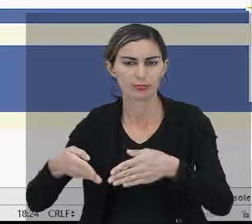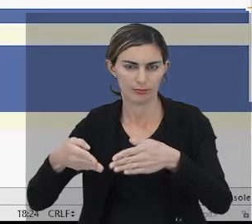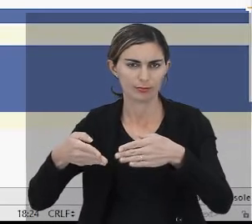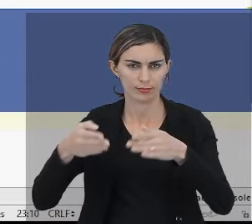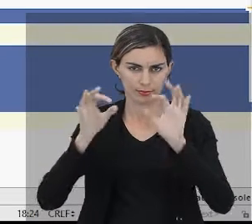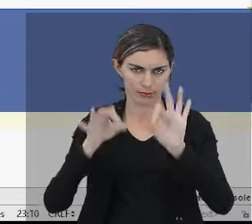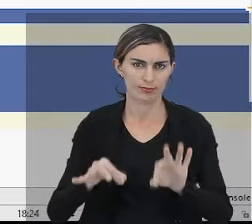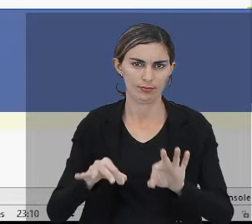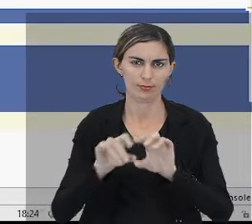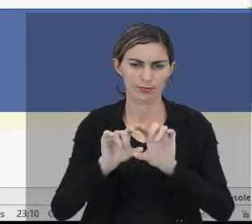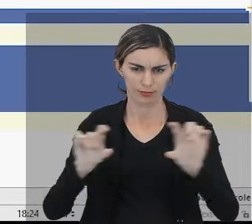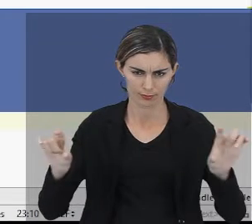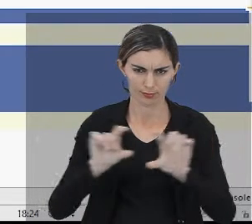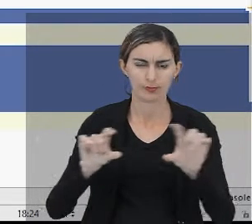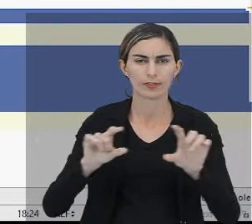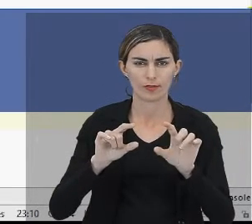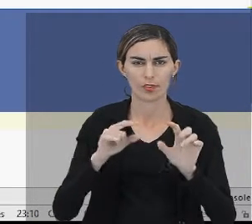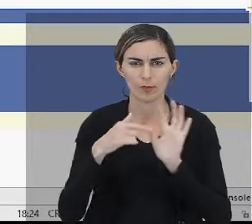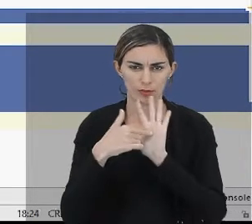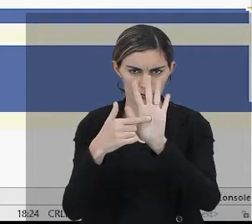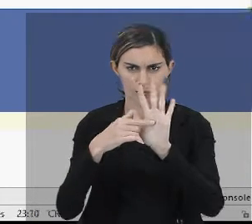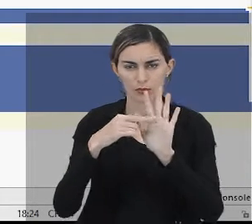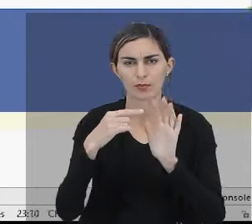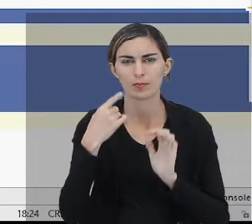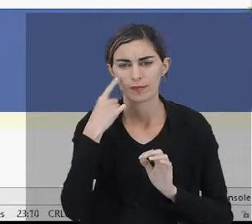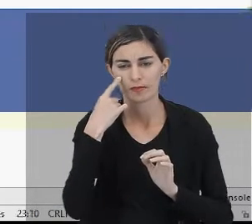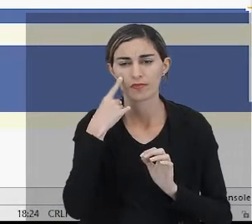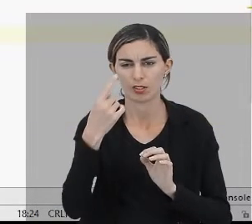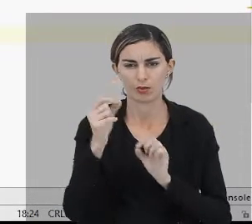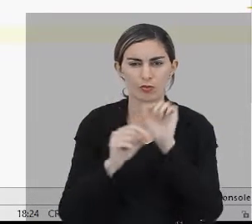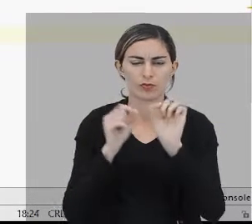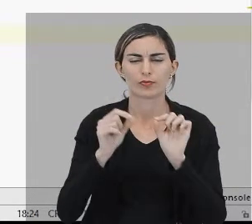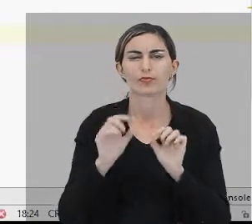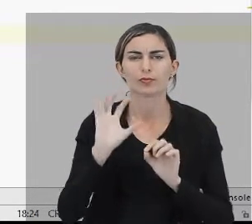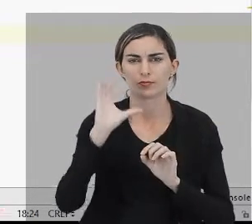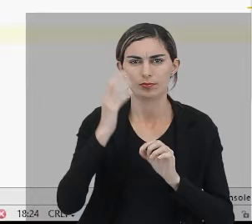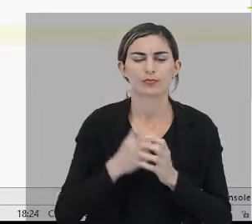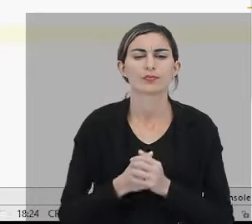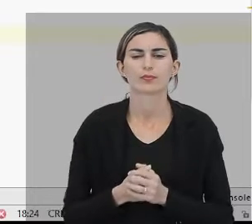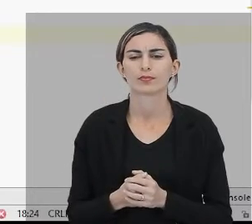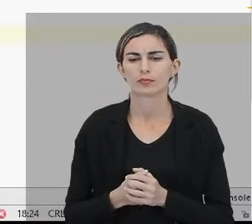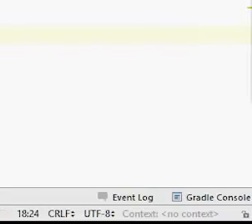certo? Então vamos rodar e ver no que vai dar.